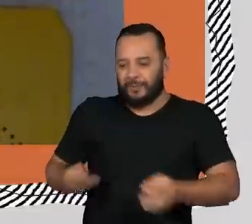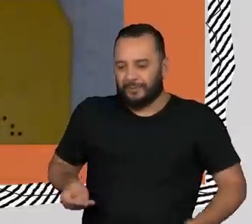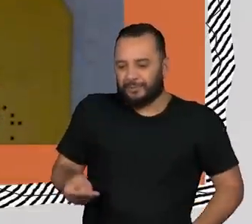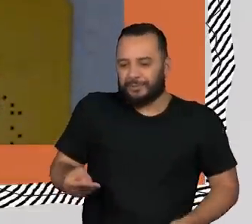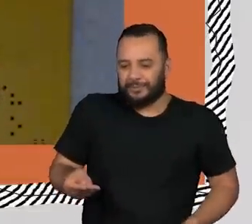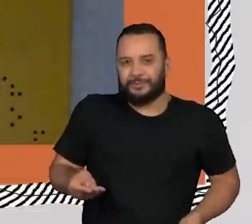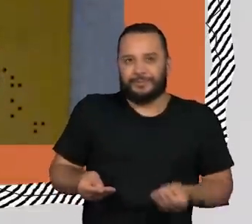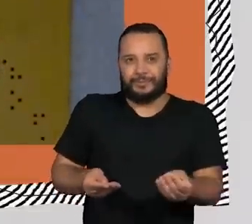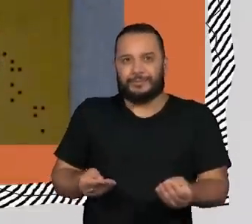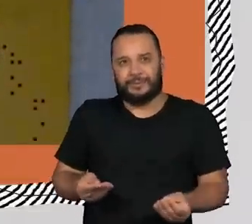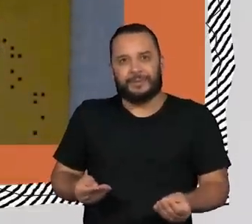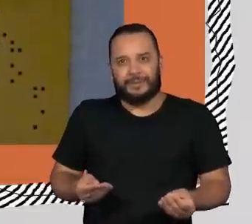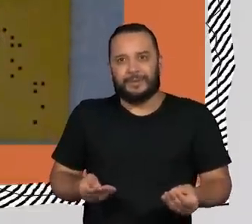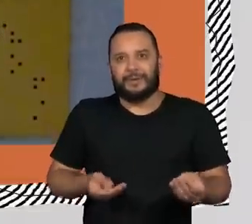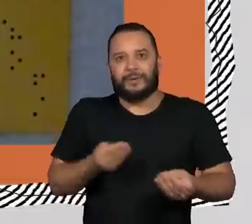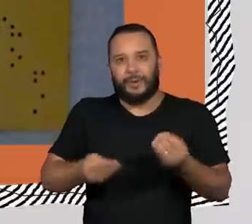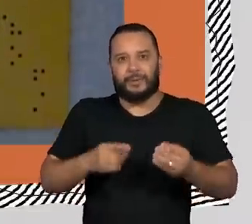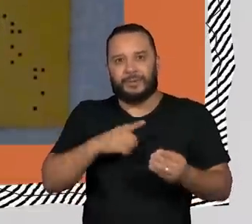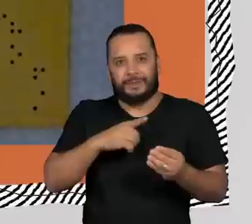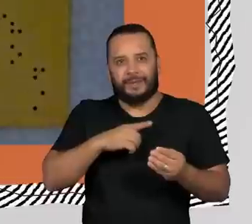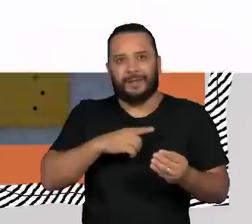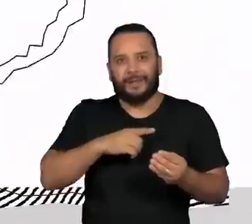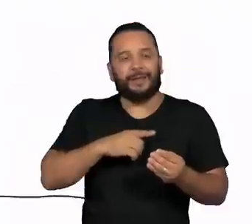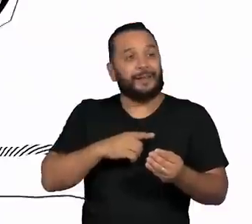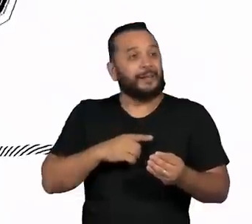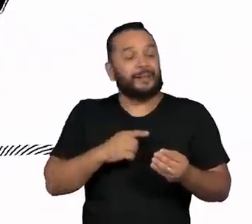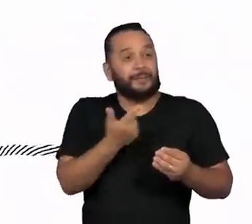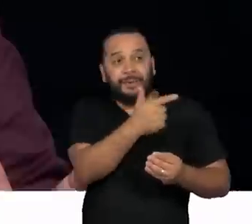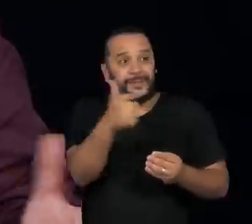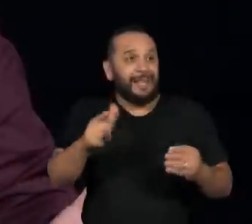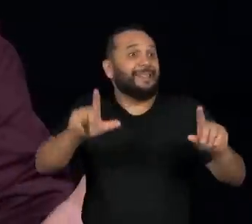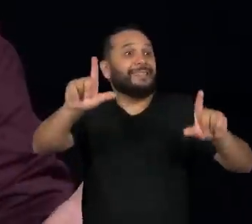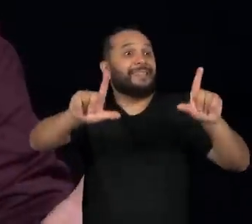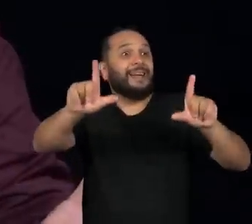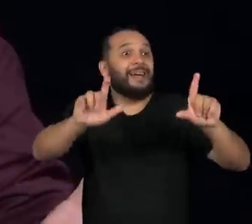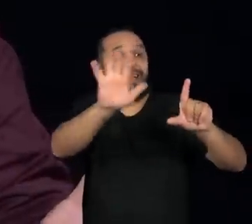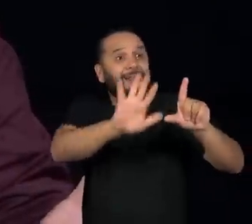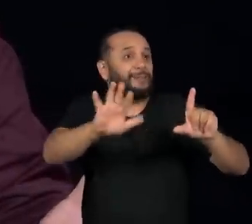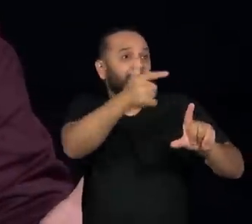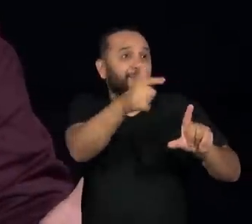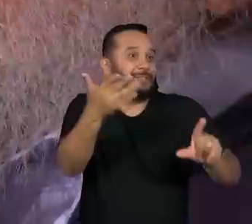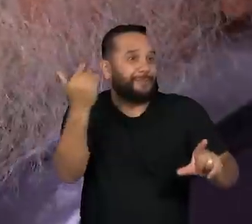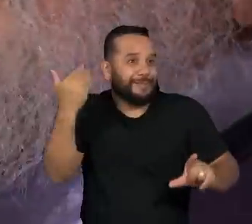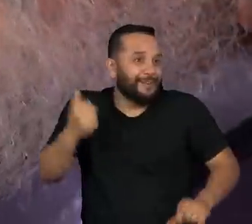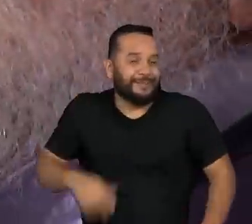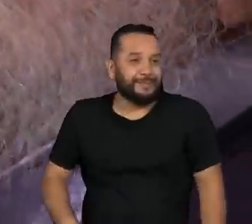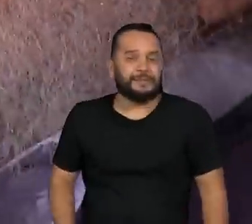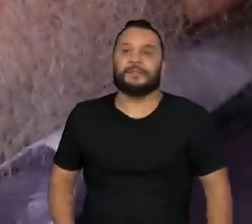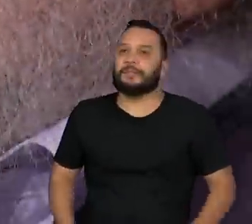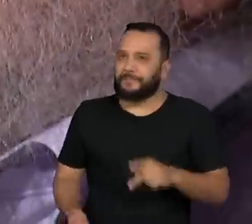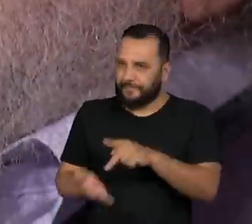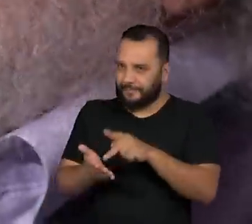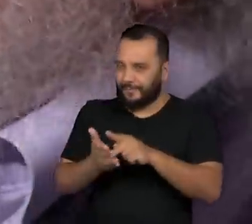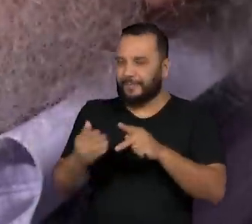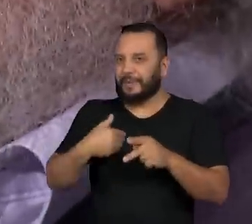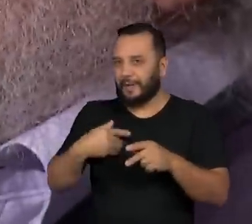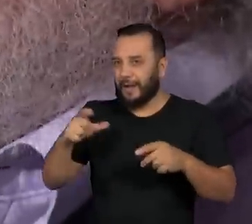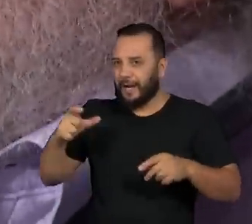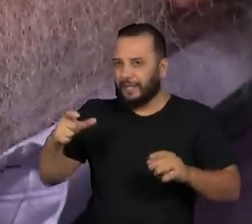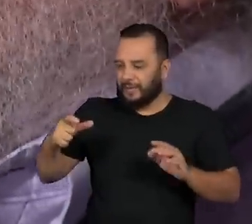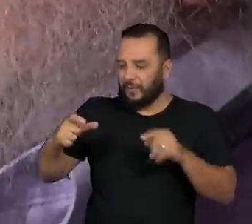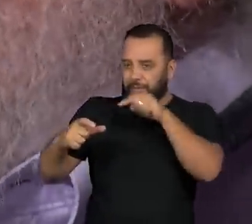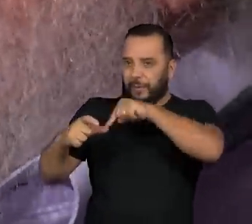e escrever um código quando não tinha tela inclusive do computador né na verdade os cartões era uma forma